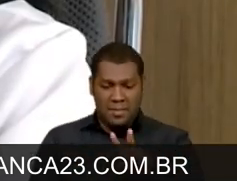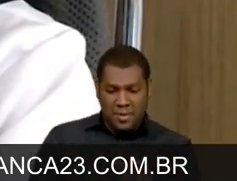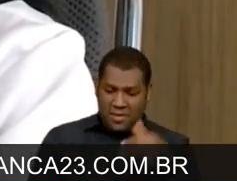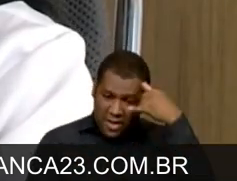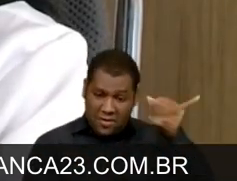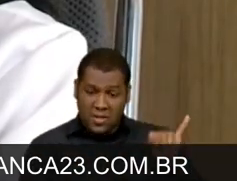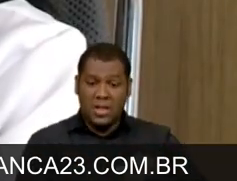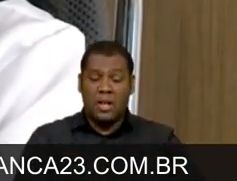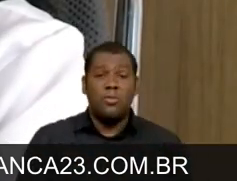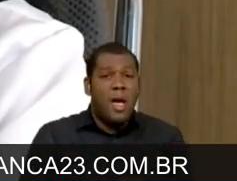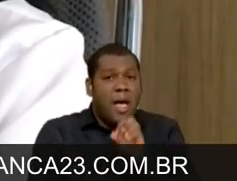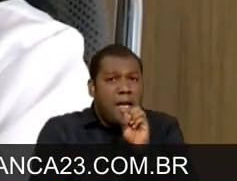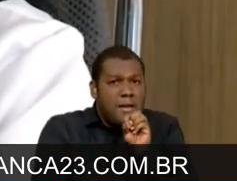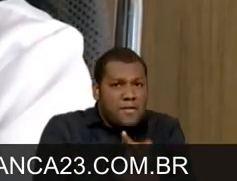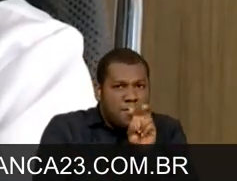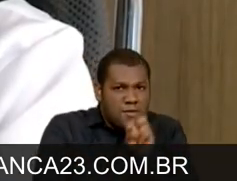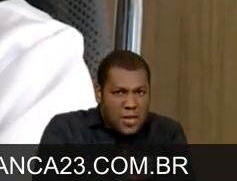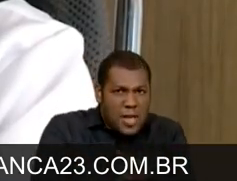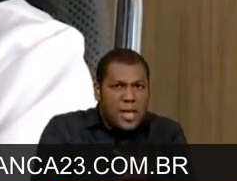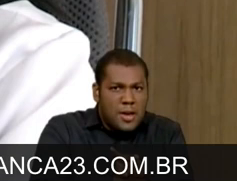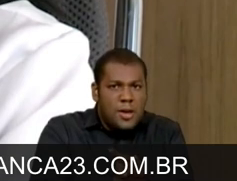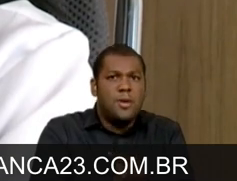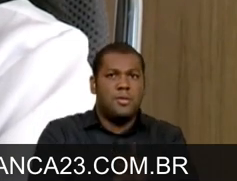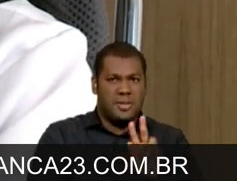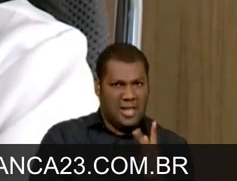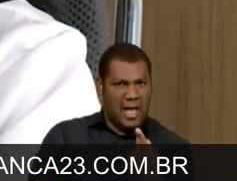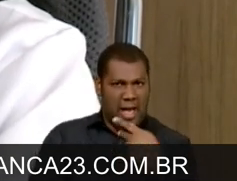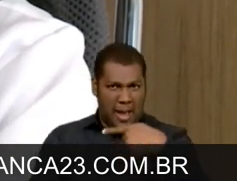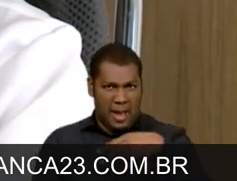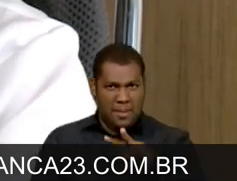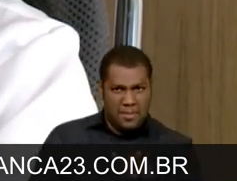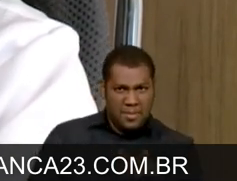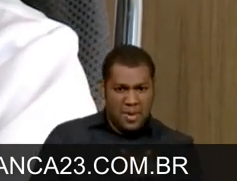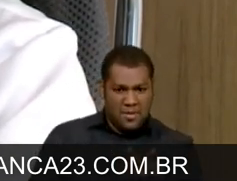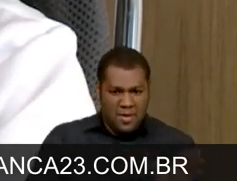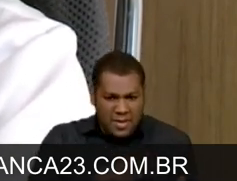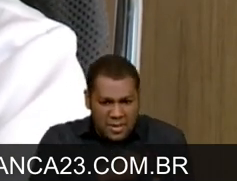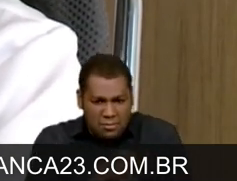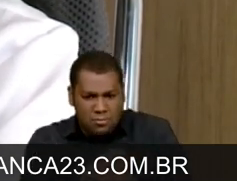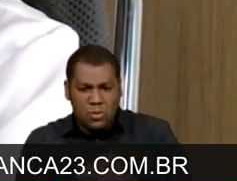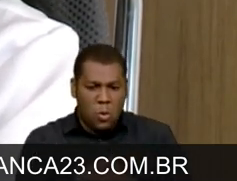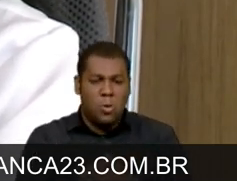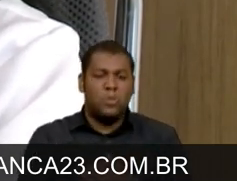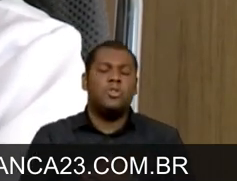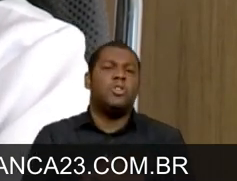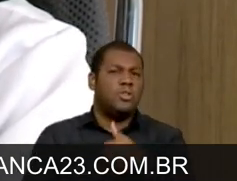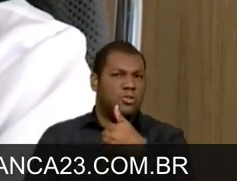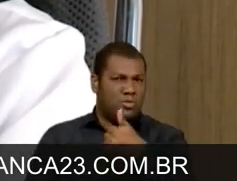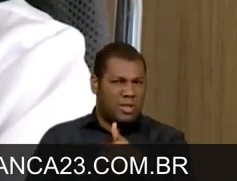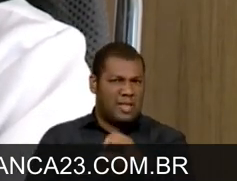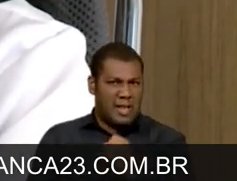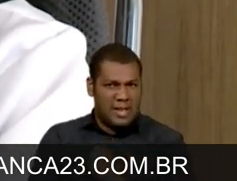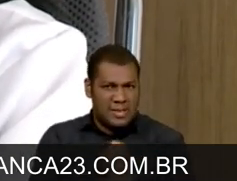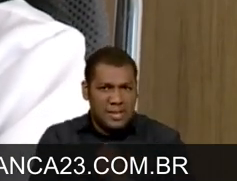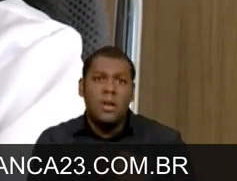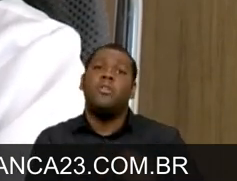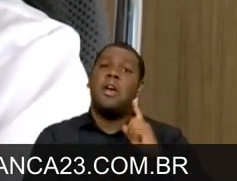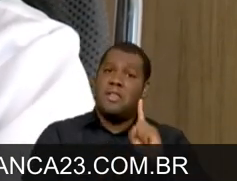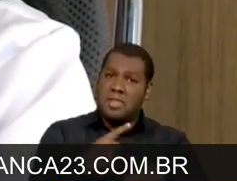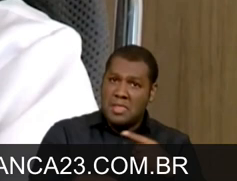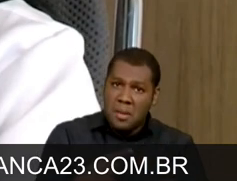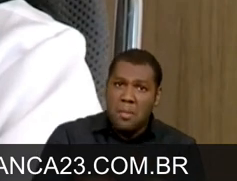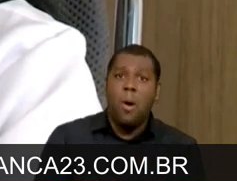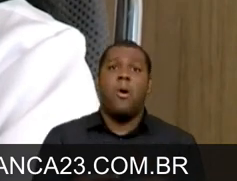então pode levar anos até a gente ter alguma manifestação. É um vírus muito associado a alguns tipos de cânceres. Câncer do colo do útero